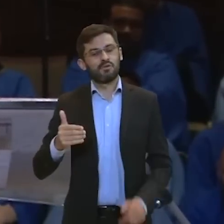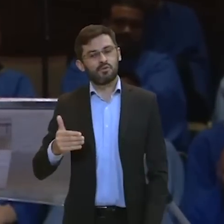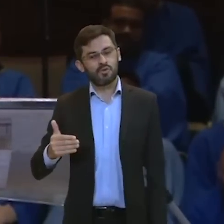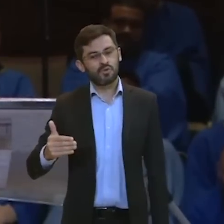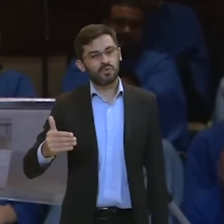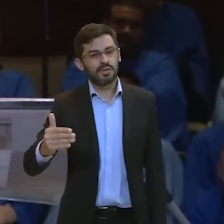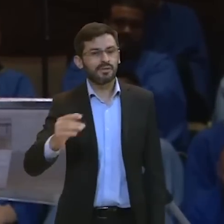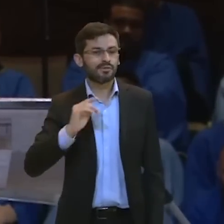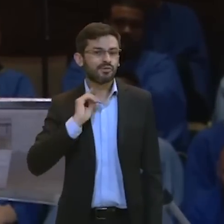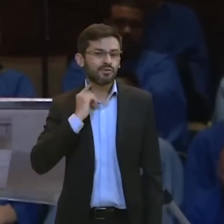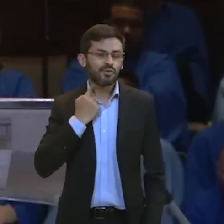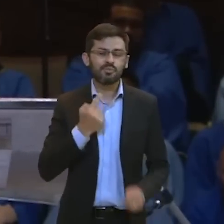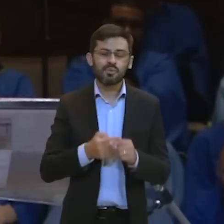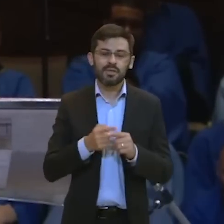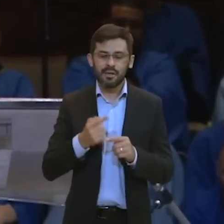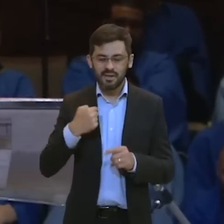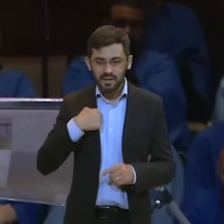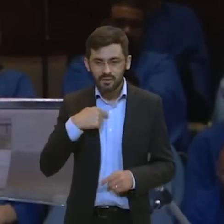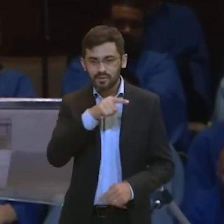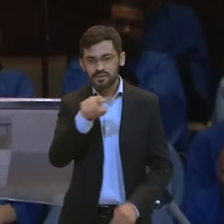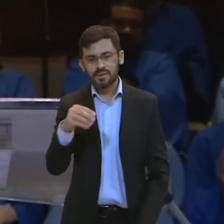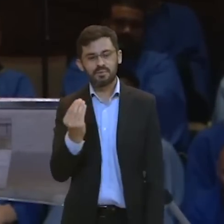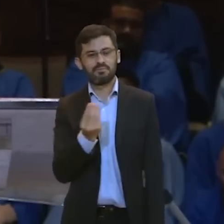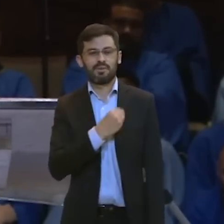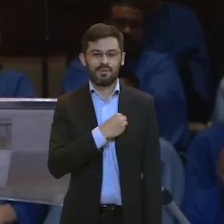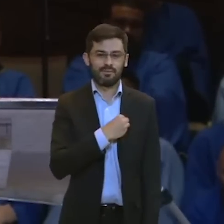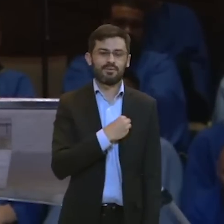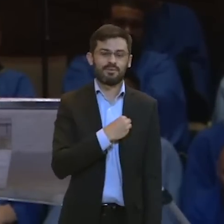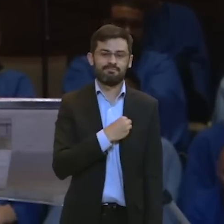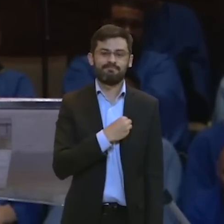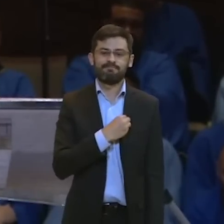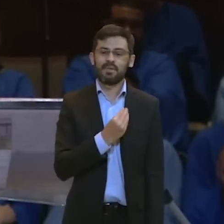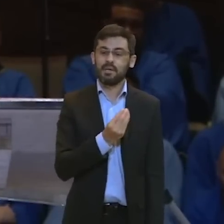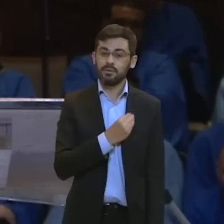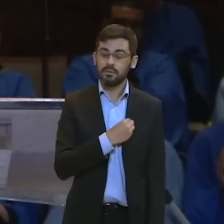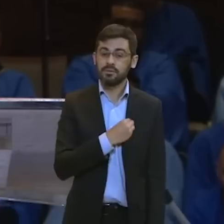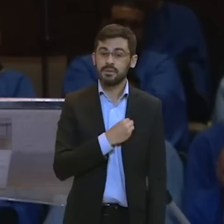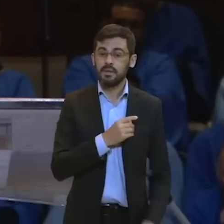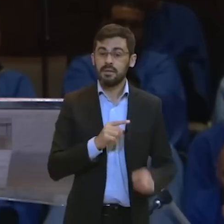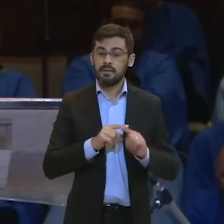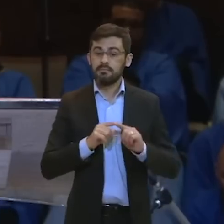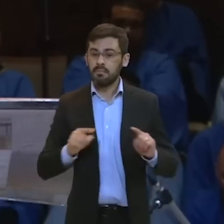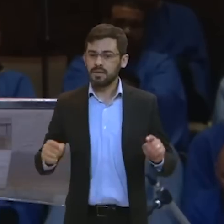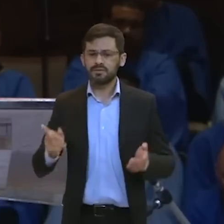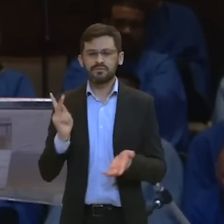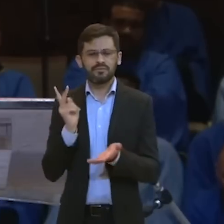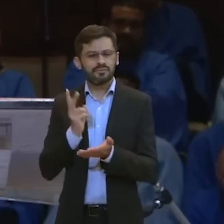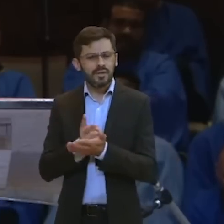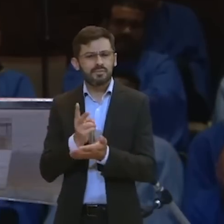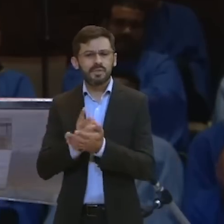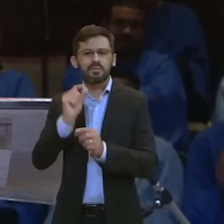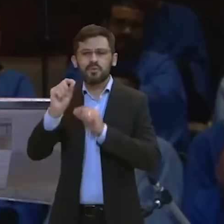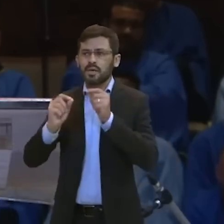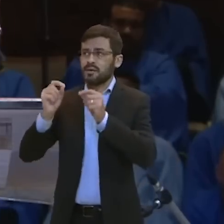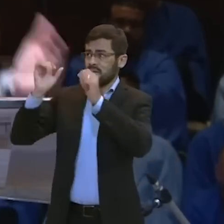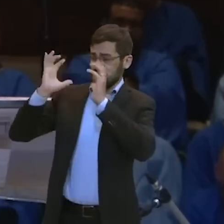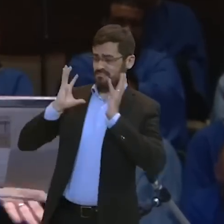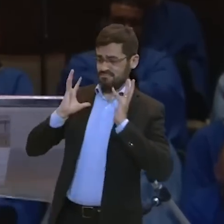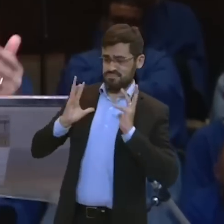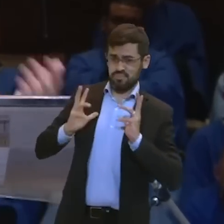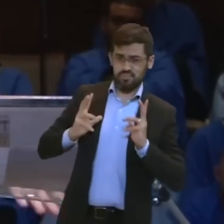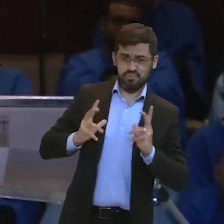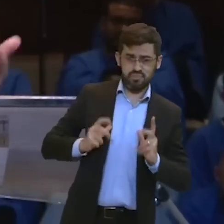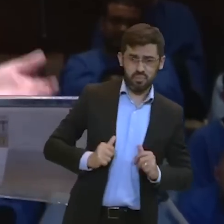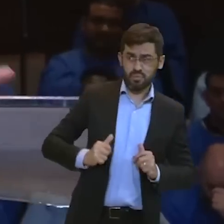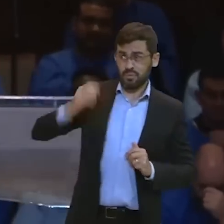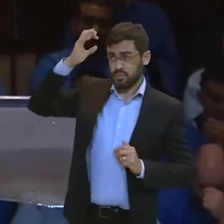continuaria sujo, porque eu e você somos pecadores. Mas a obra da santificação continua quando ele começa a derramar